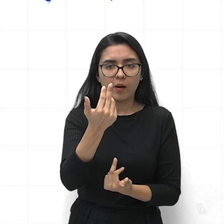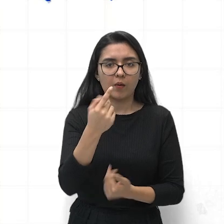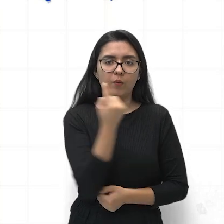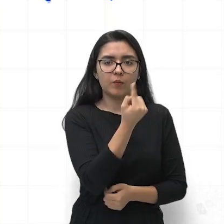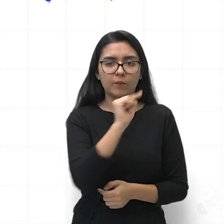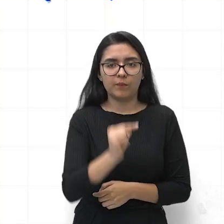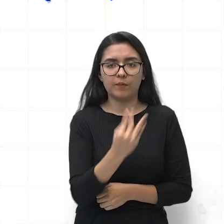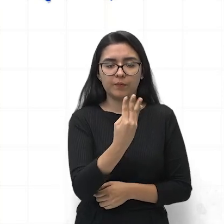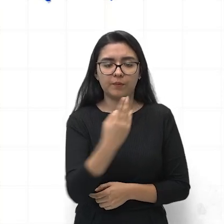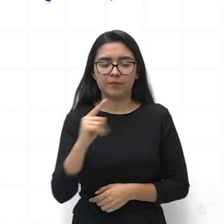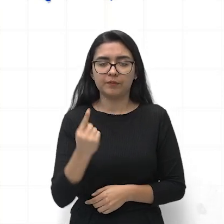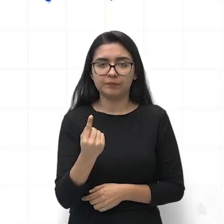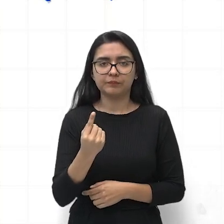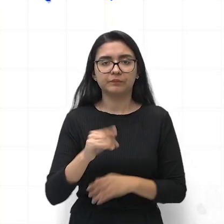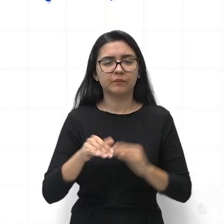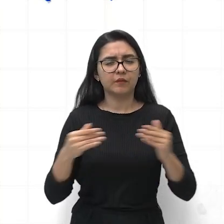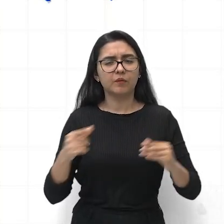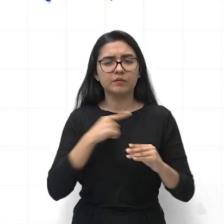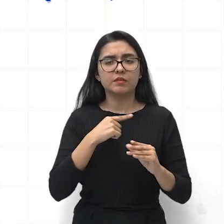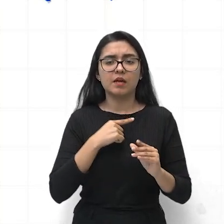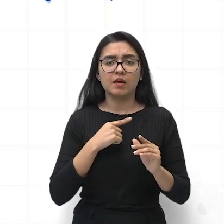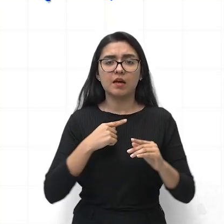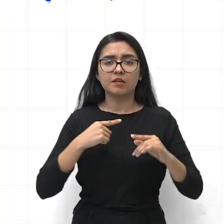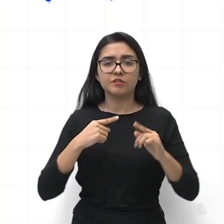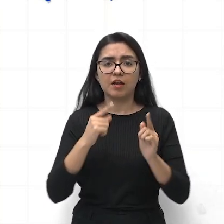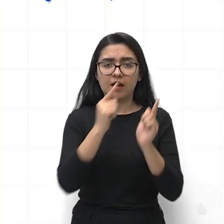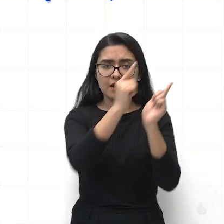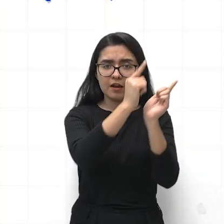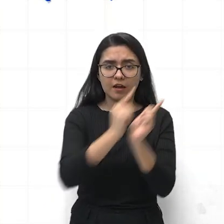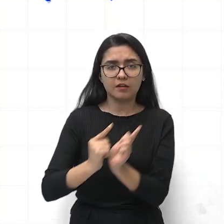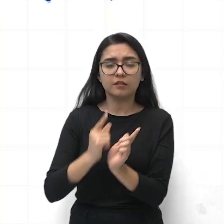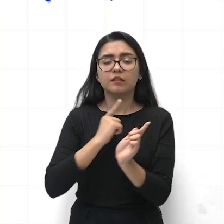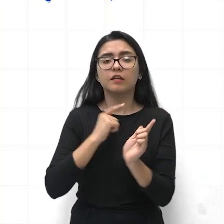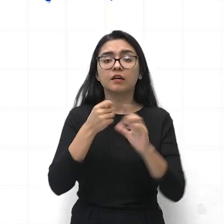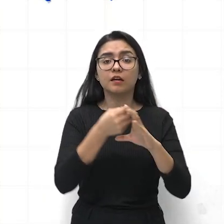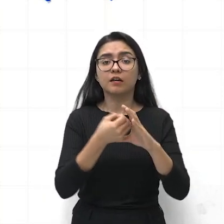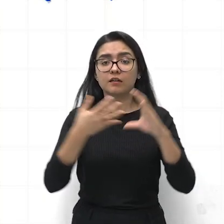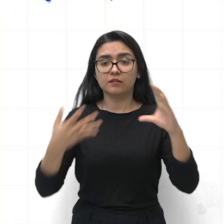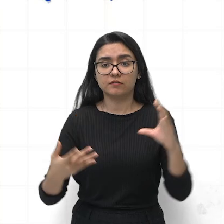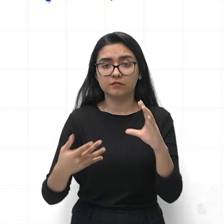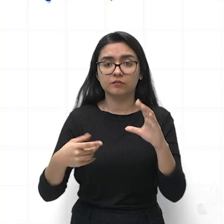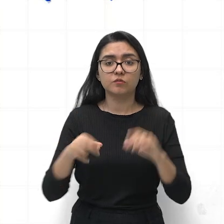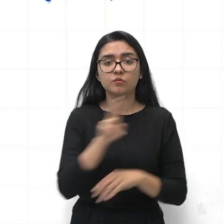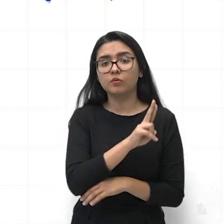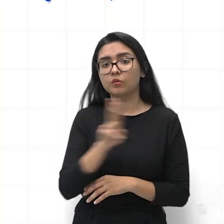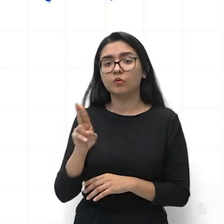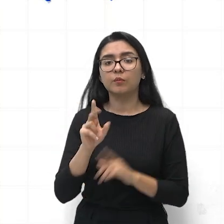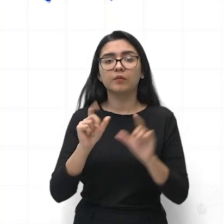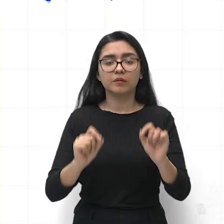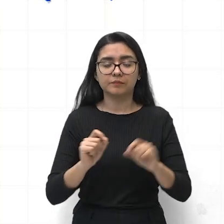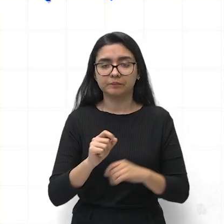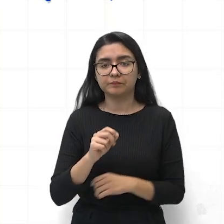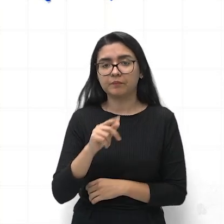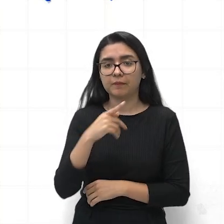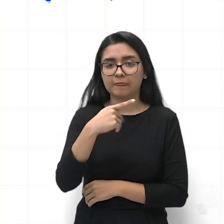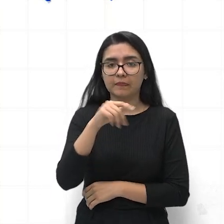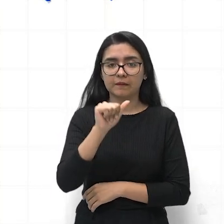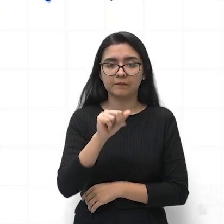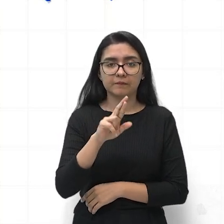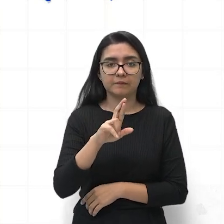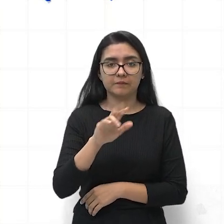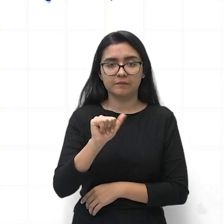retas possui essas características, elas são classificadas, né, denominadas como retas